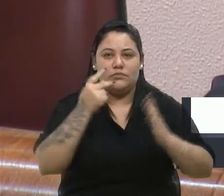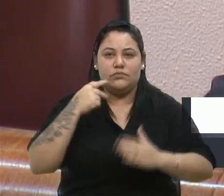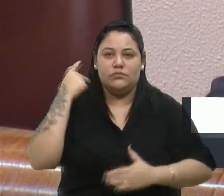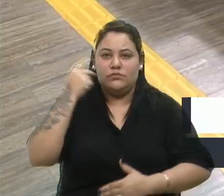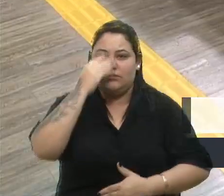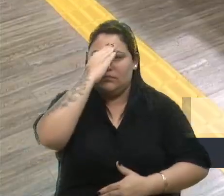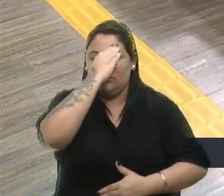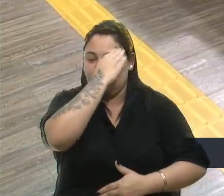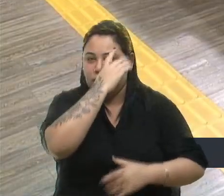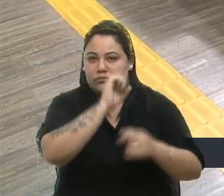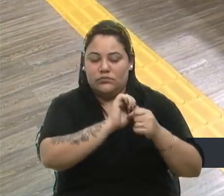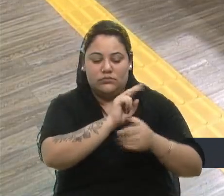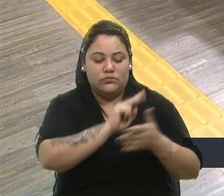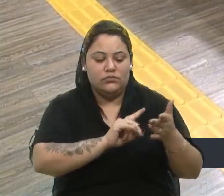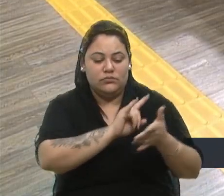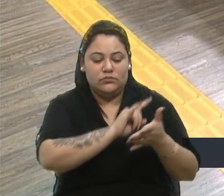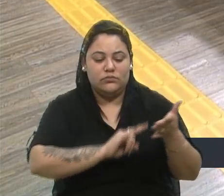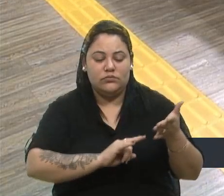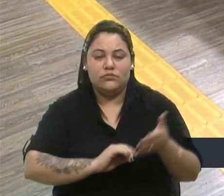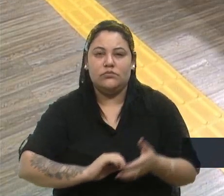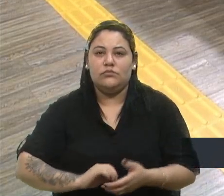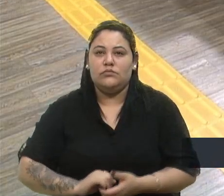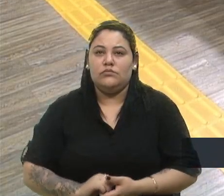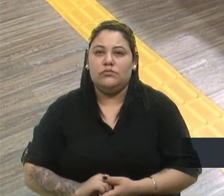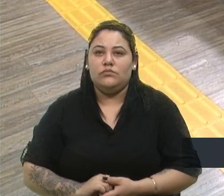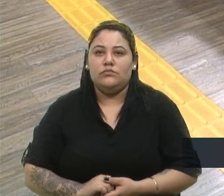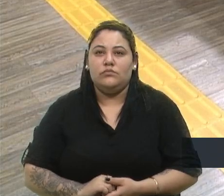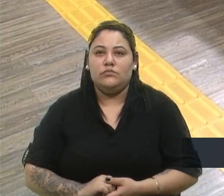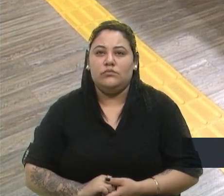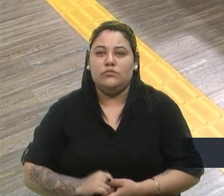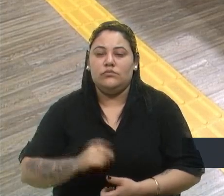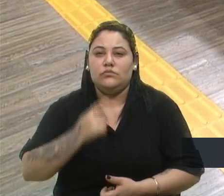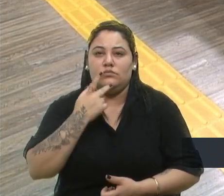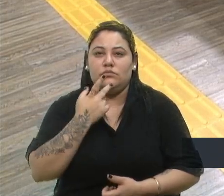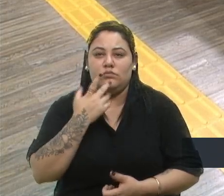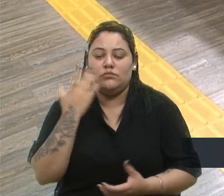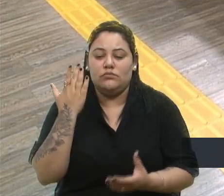parecer. Referente ao processo número 148/2021,